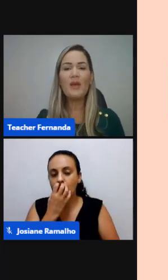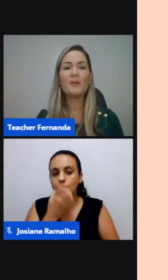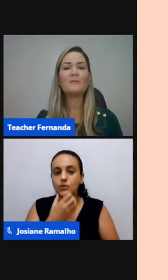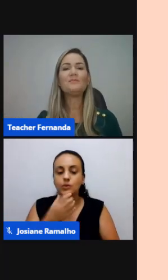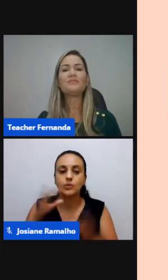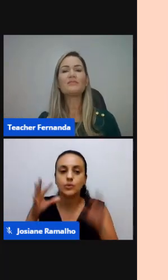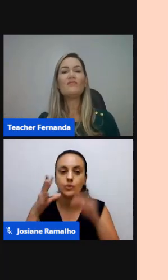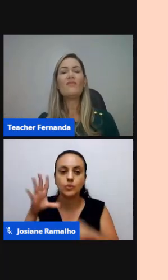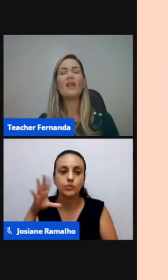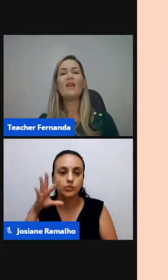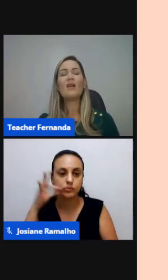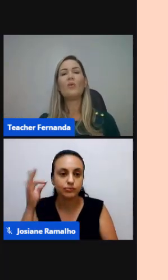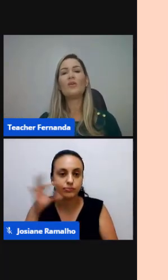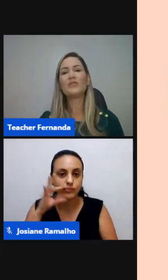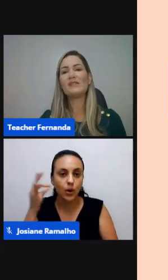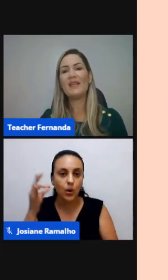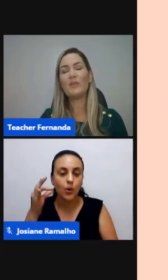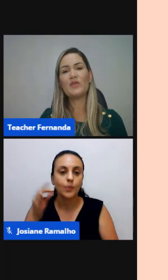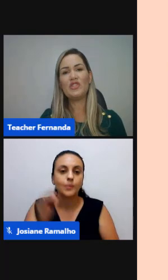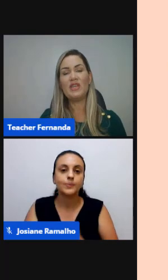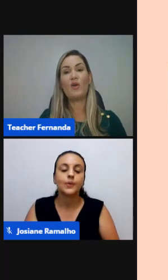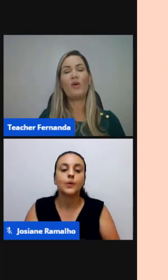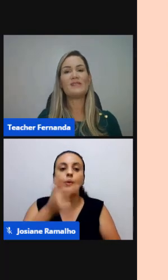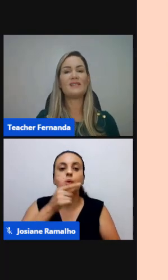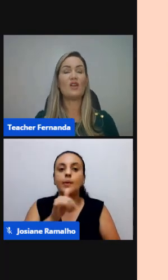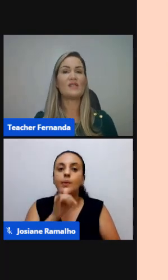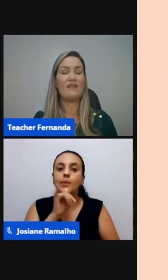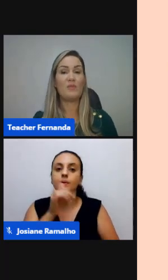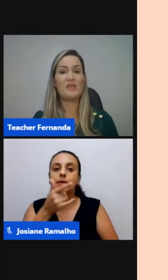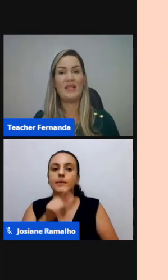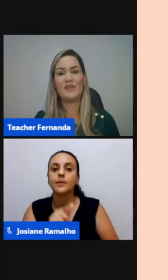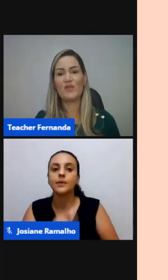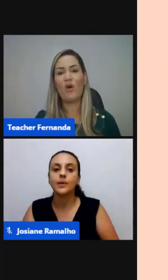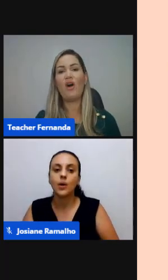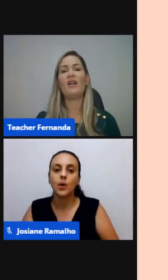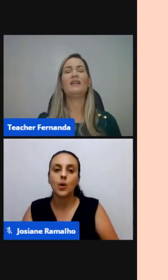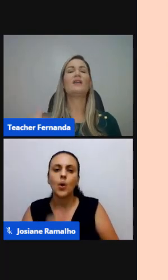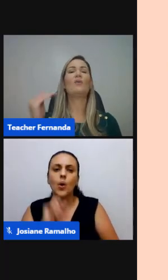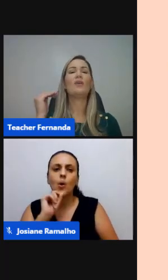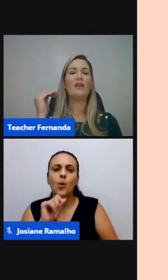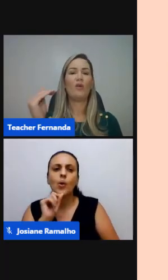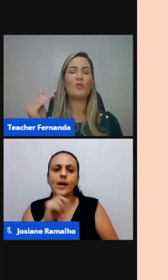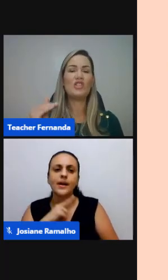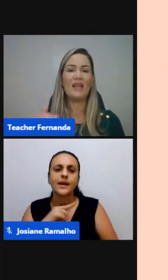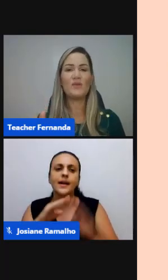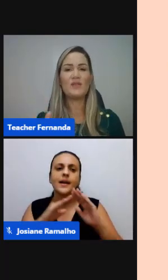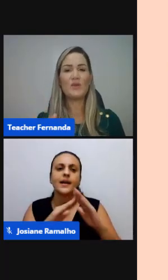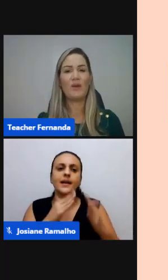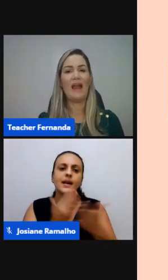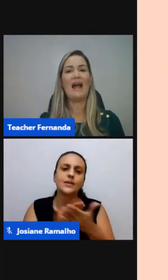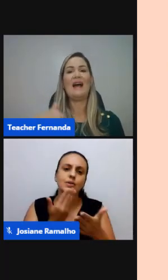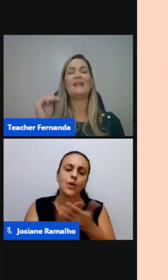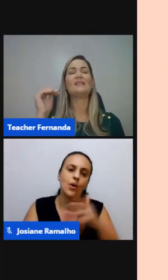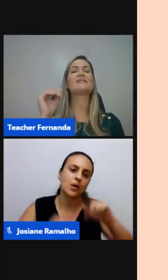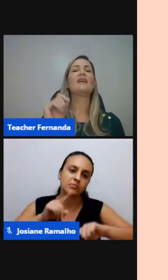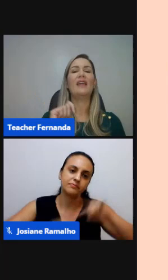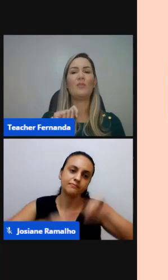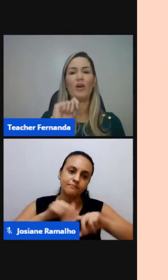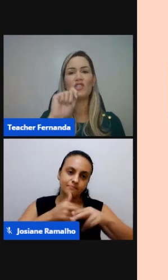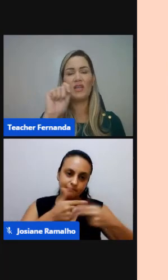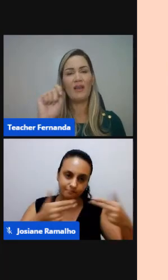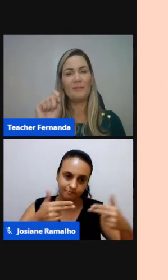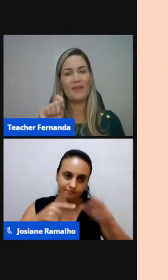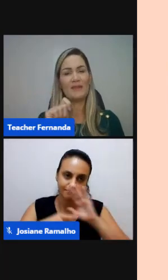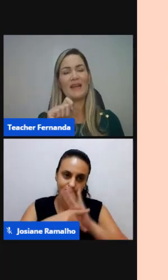o número. Um outro exemplo de coisas que nós vemos na escola, então, objetos escolares,